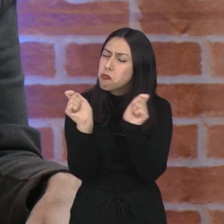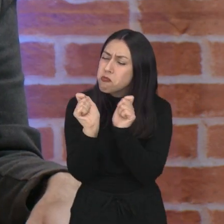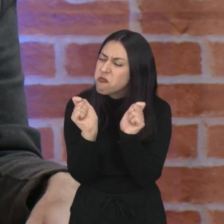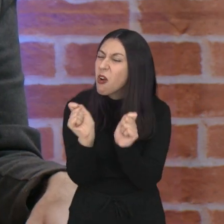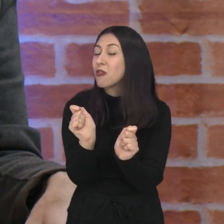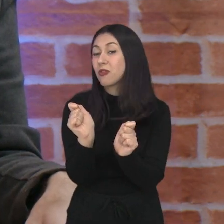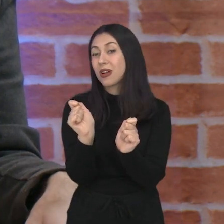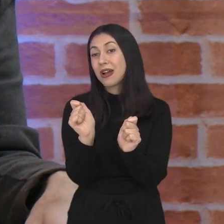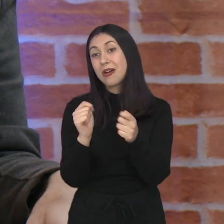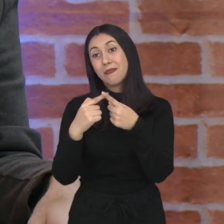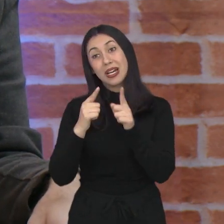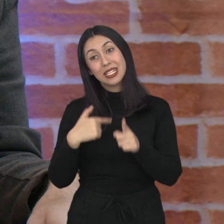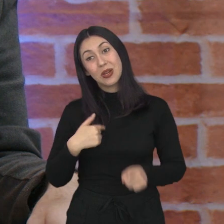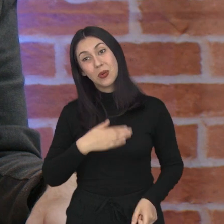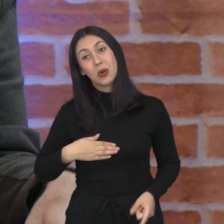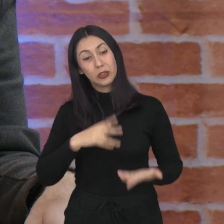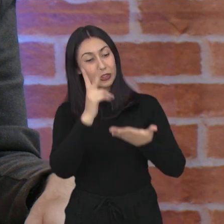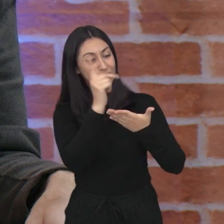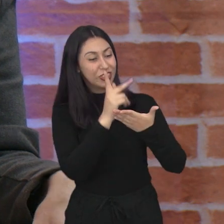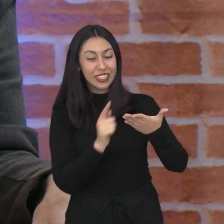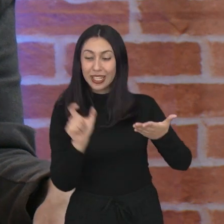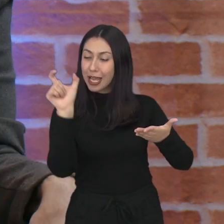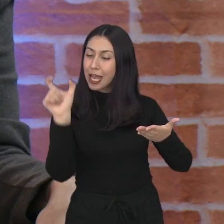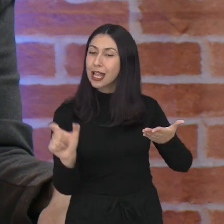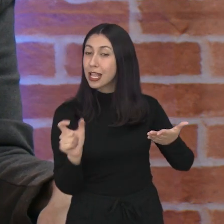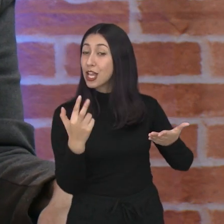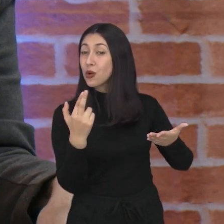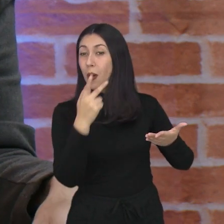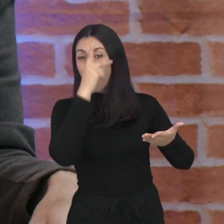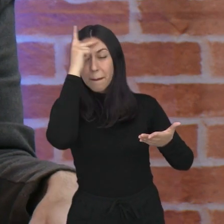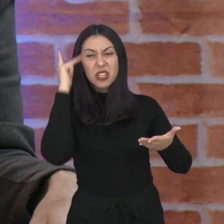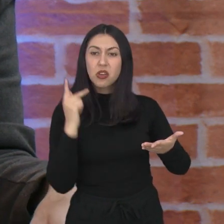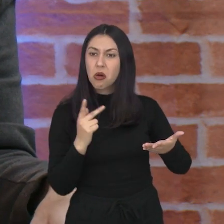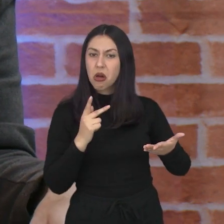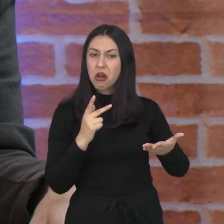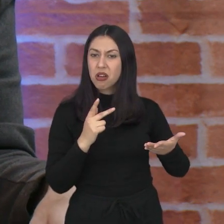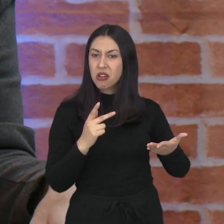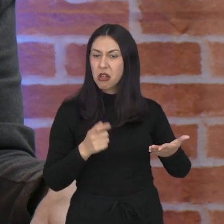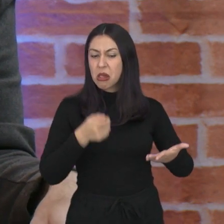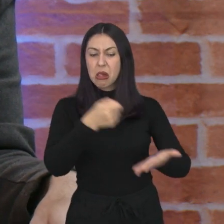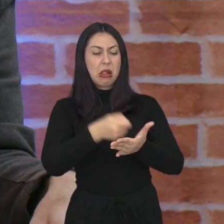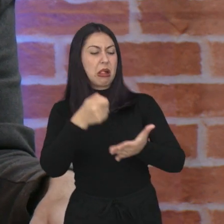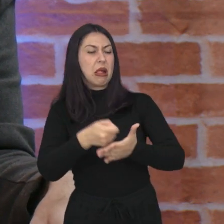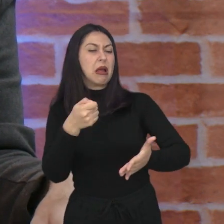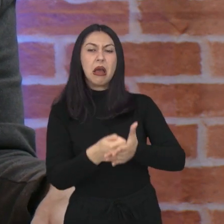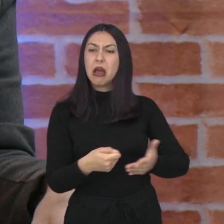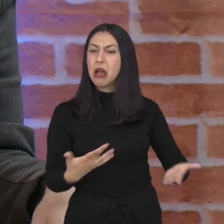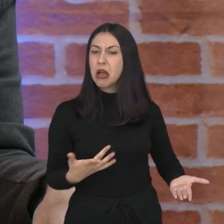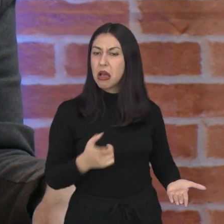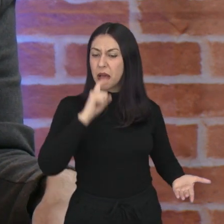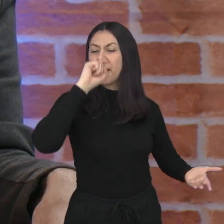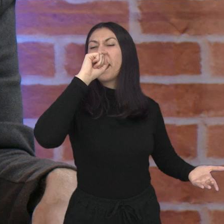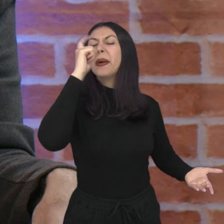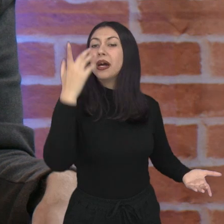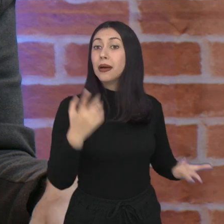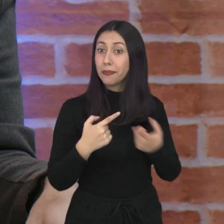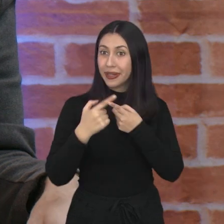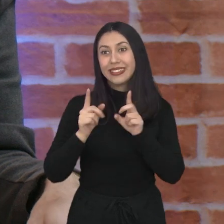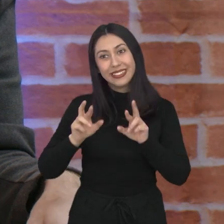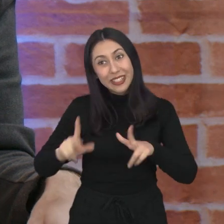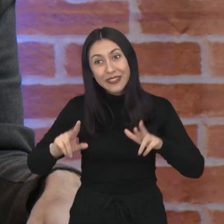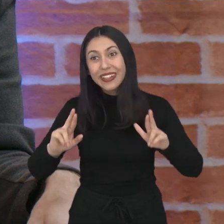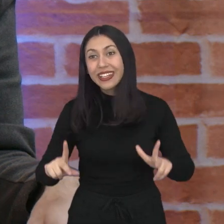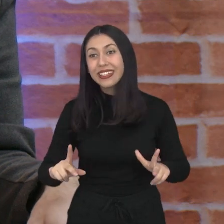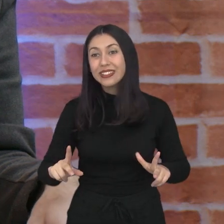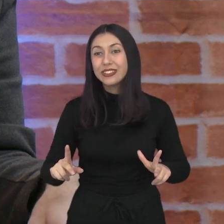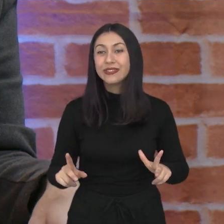do mundo. E eu gosto de retratar minha mãe como uma pessoa besta, autoritária, que é exatamente o